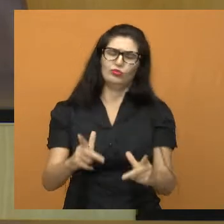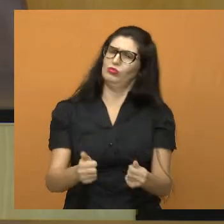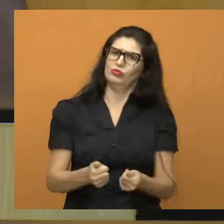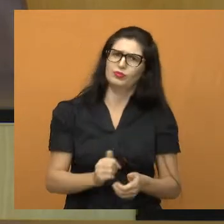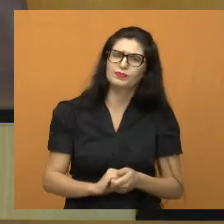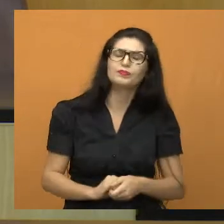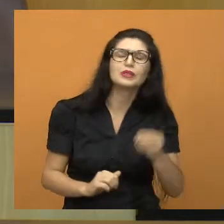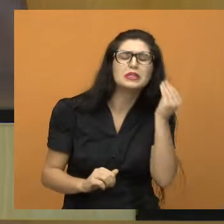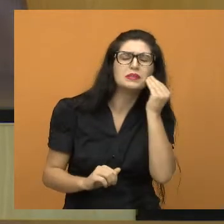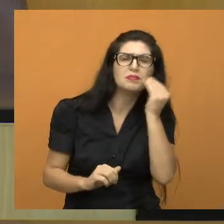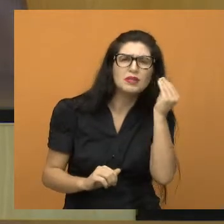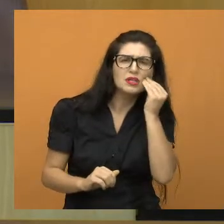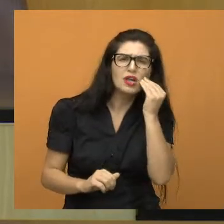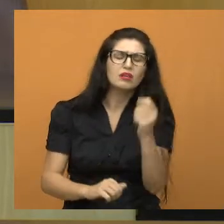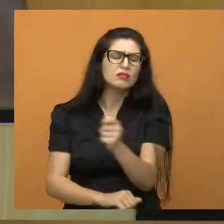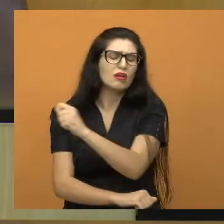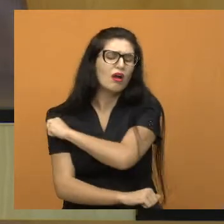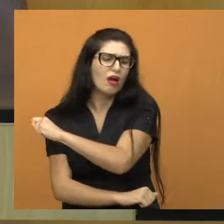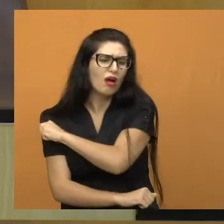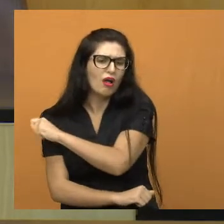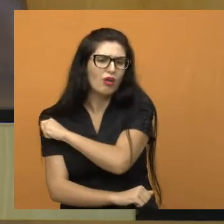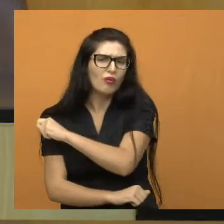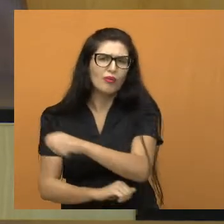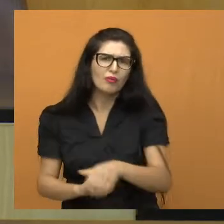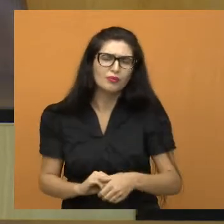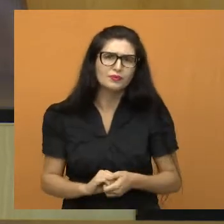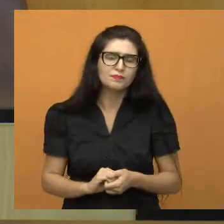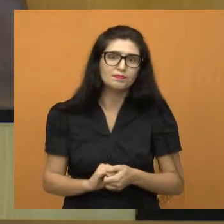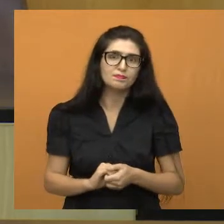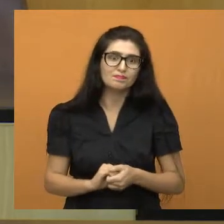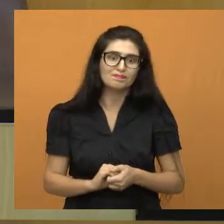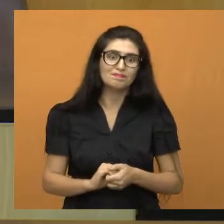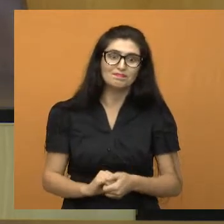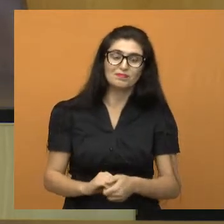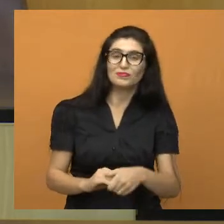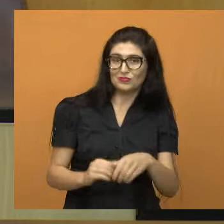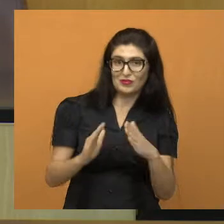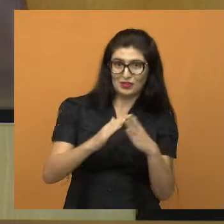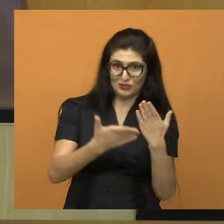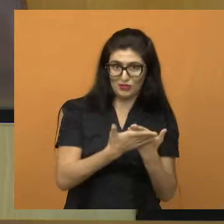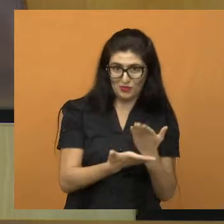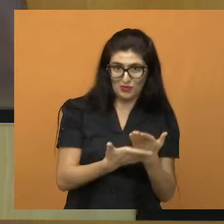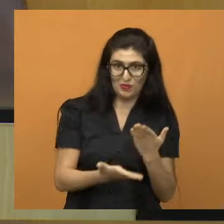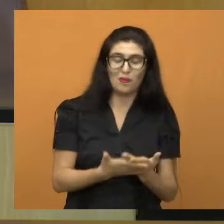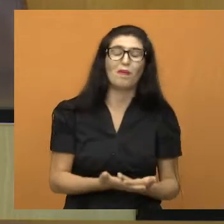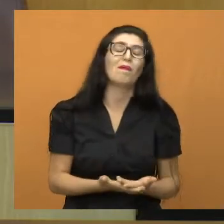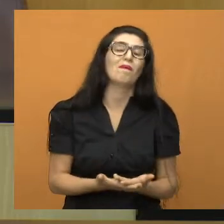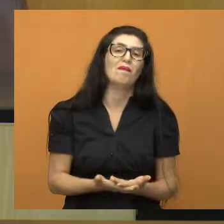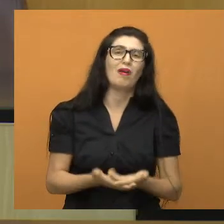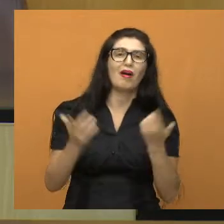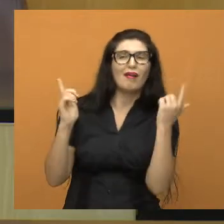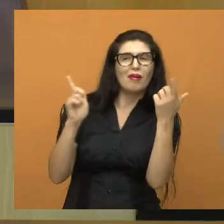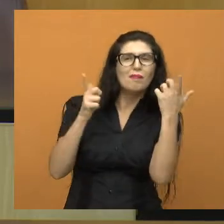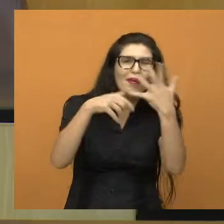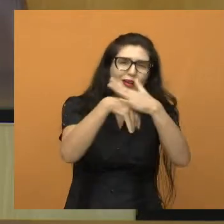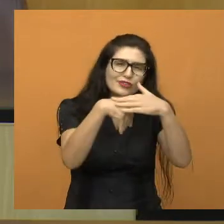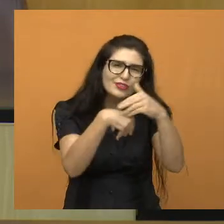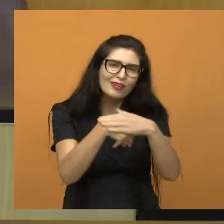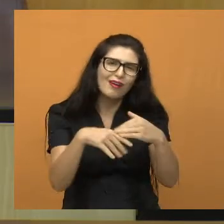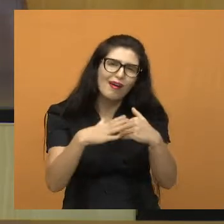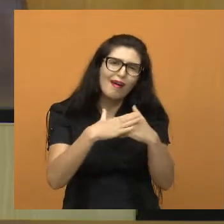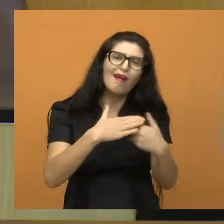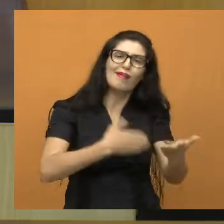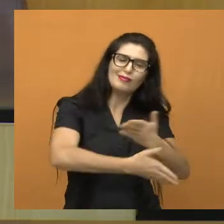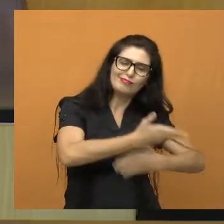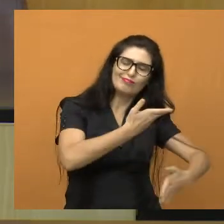experiência dos alunos desse centro de educação de ter feito esse trabalho e ter discutido o tema da